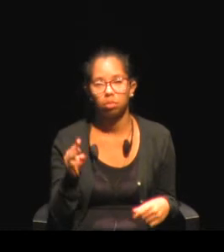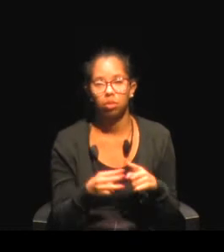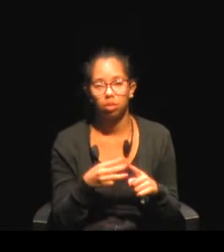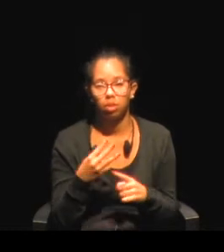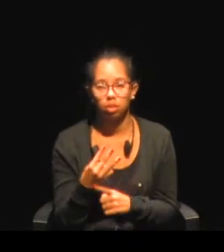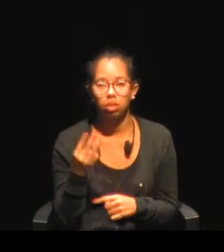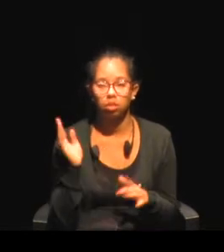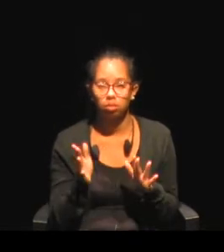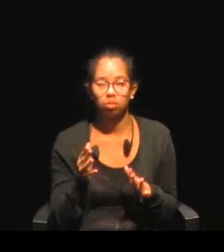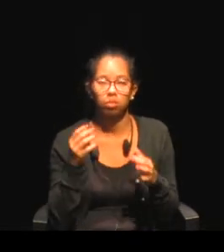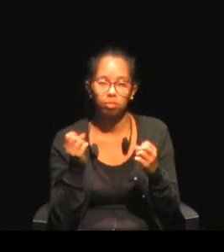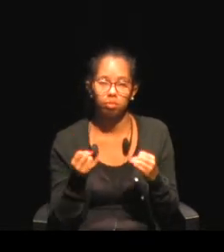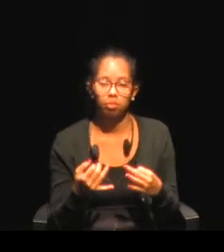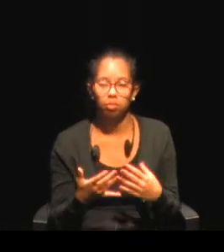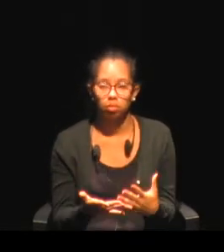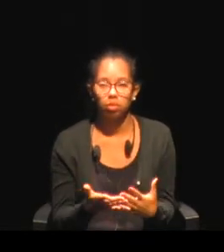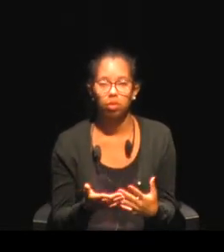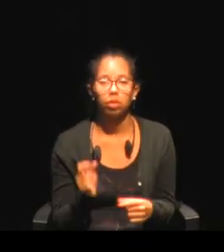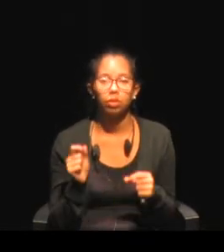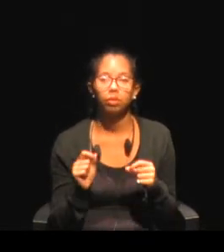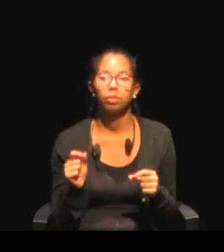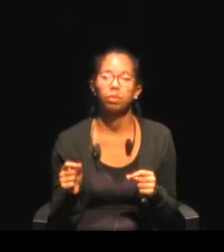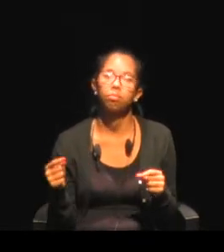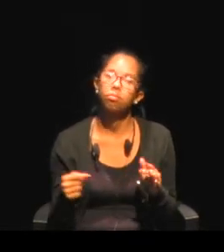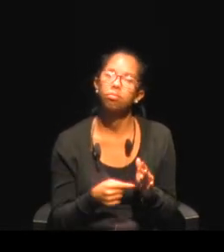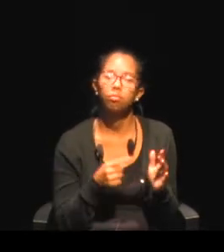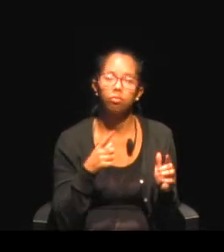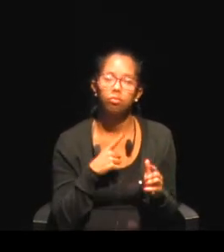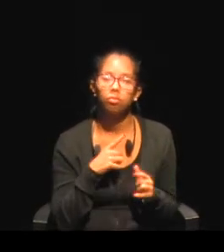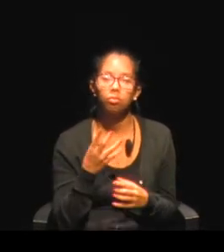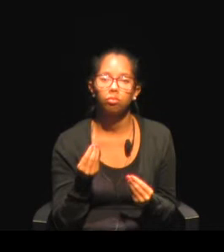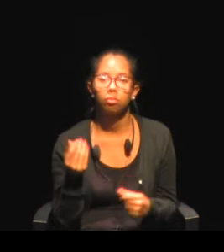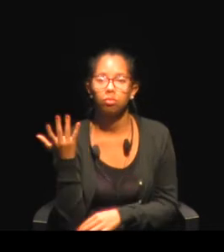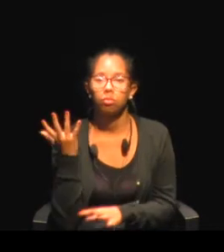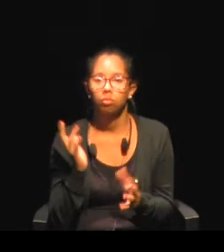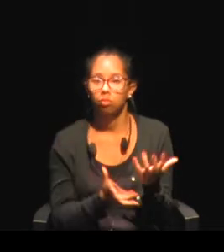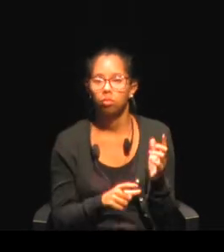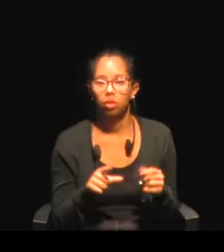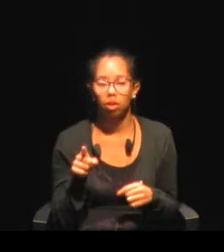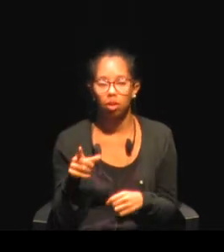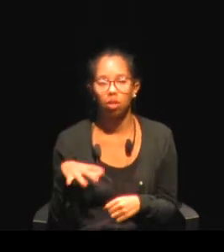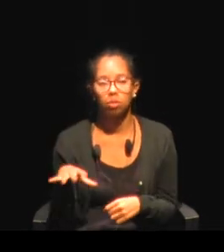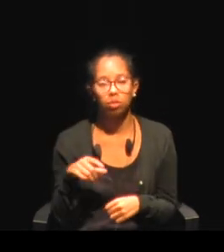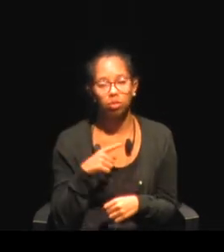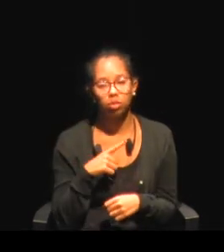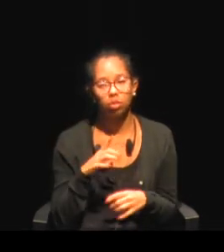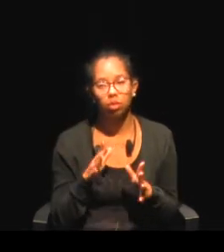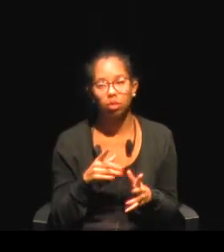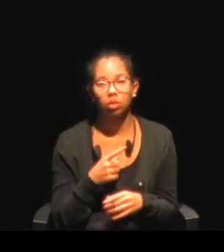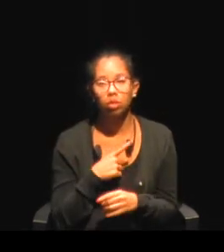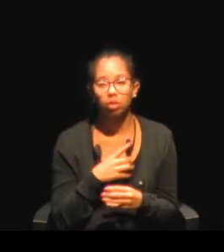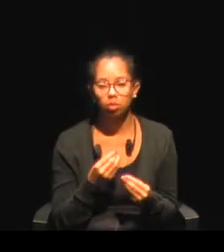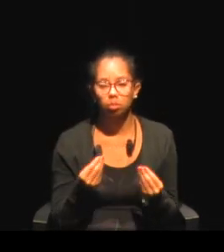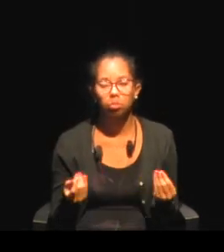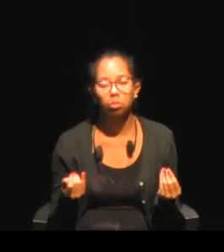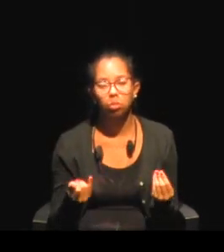aquela daquelas 3 ruas, a Avenida Faria Lima, que definiria, e com muita área verde, um lugar que já é uma região que já tem